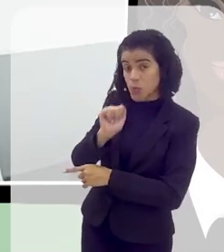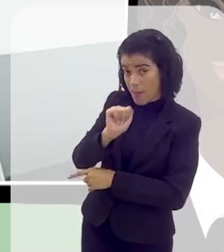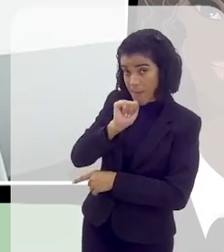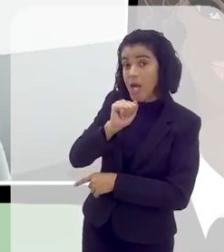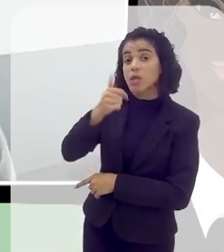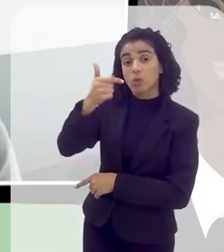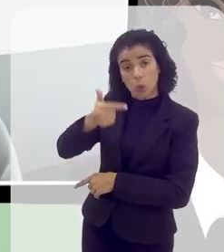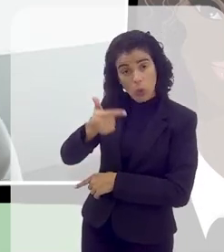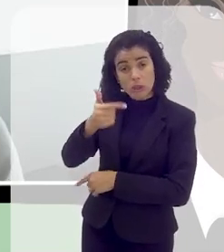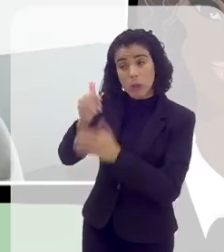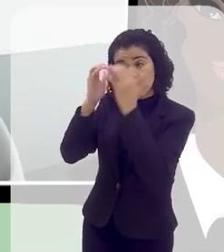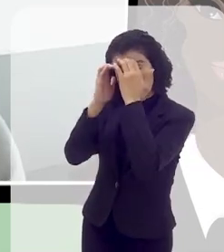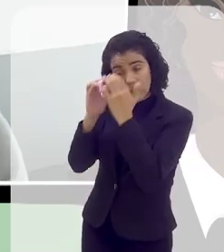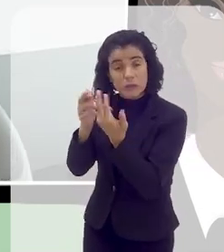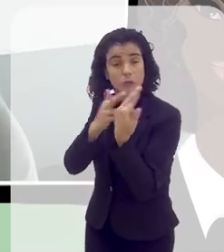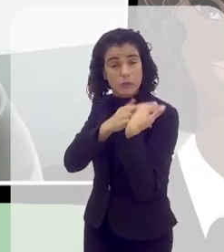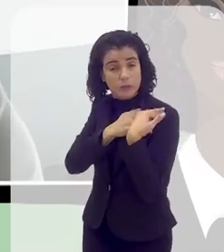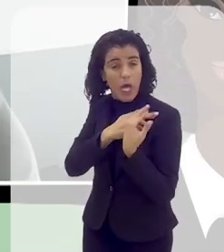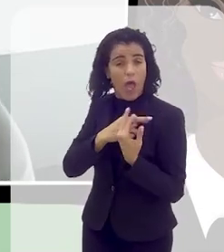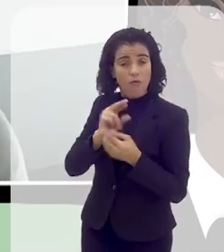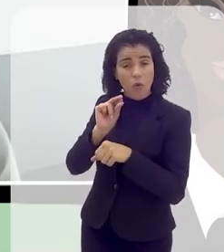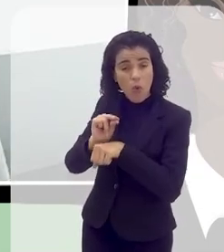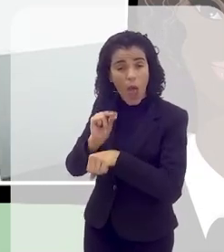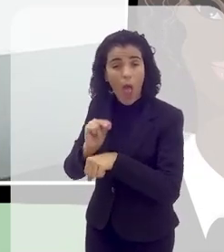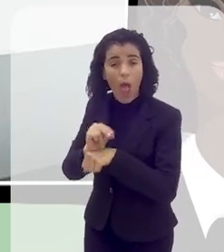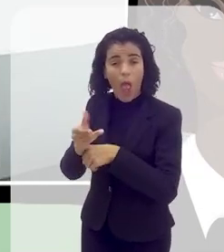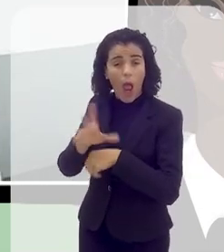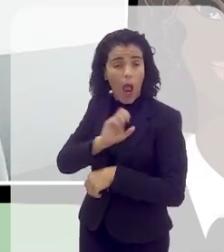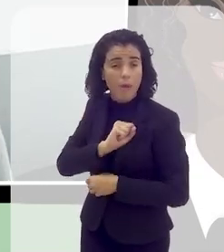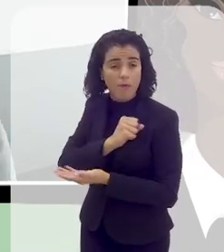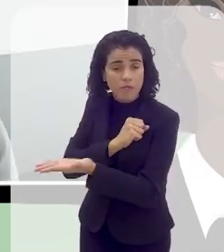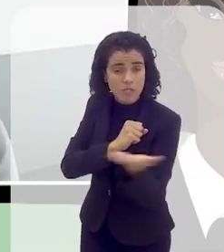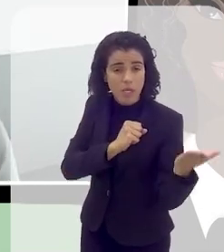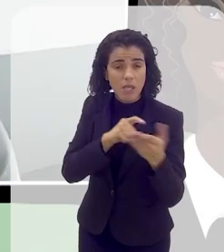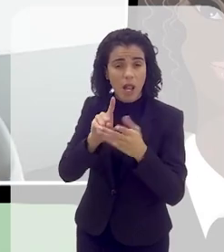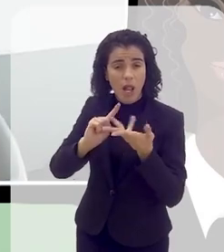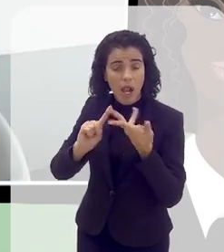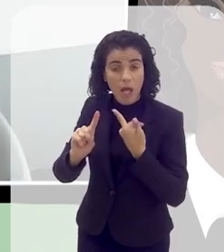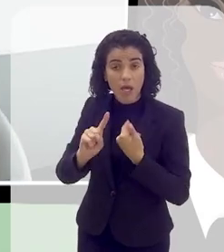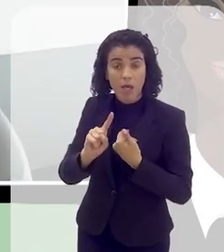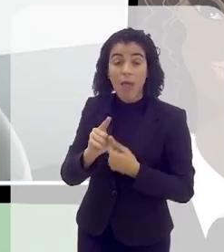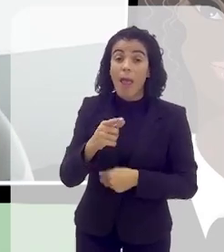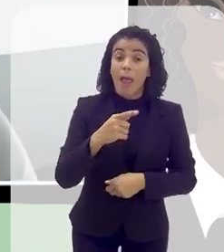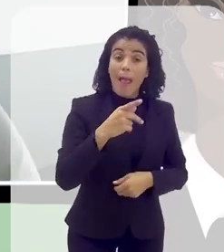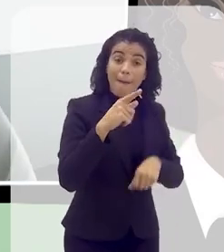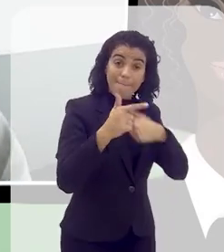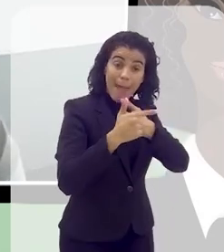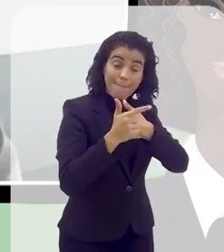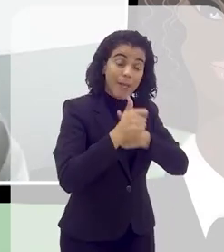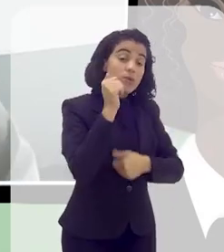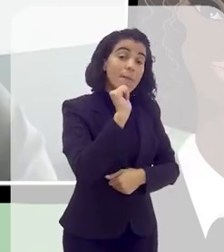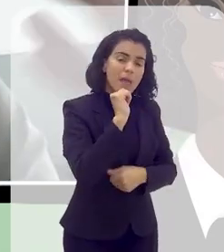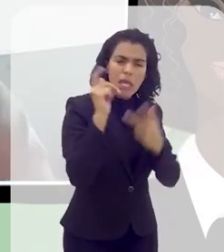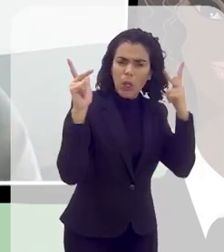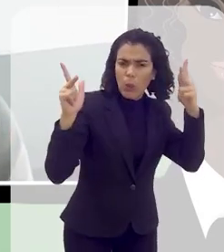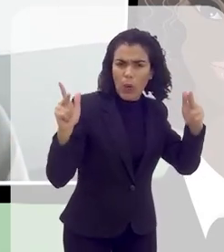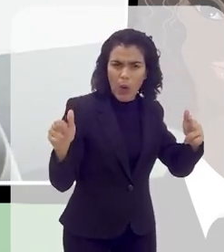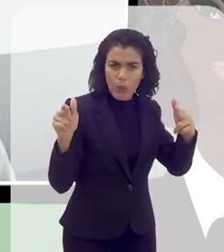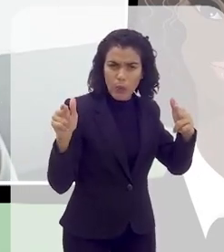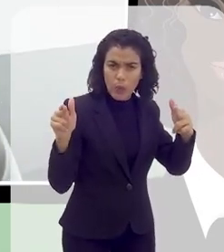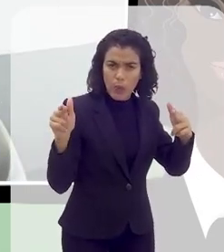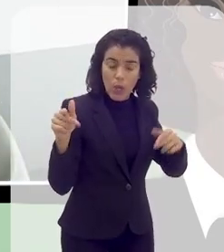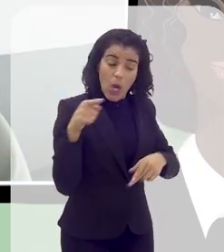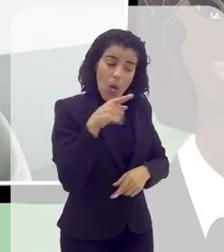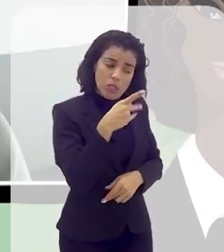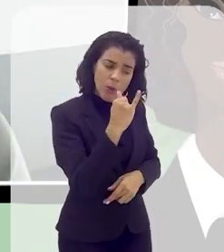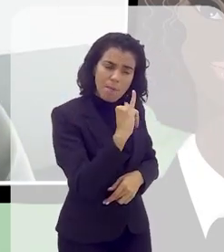sua mãe é uma mulher responsável, uma mulher admirável, cuida de você, ama você, gestou você, nananã. É papel da mãe fazer a mesma coisa